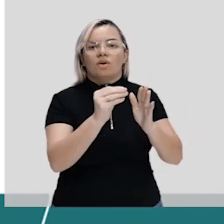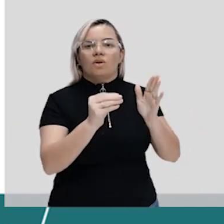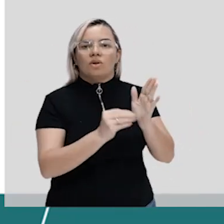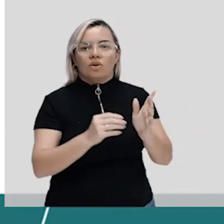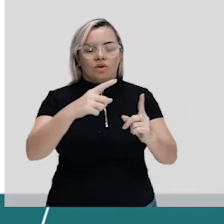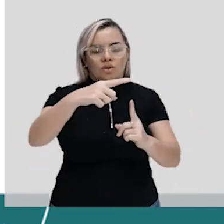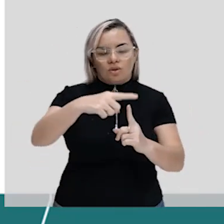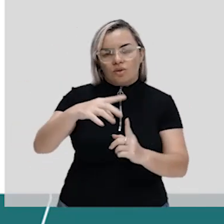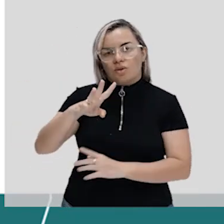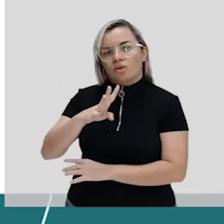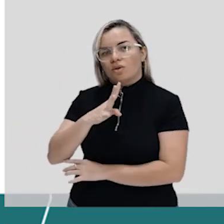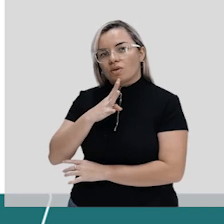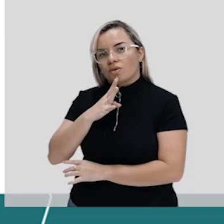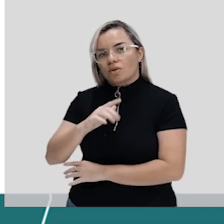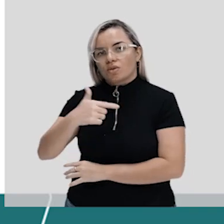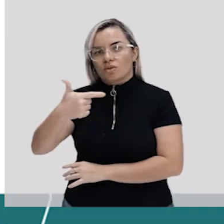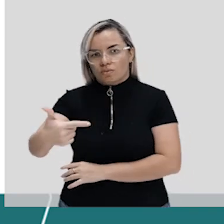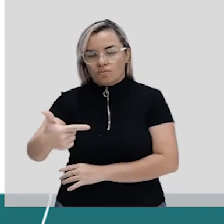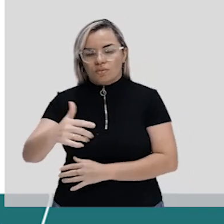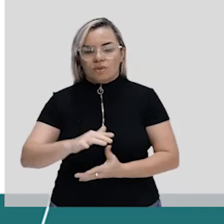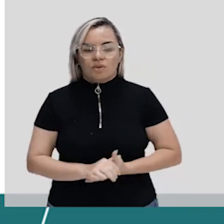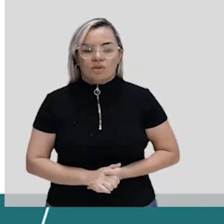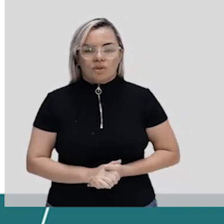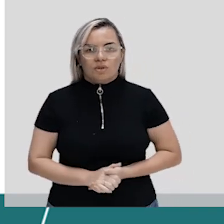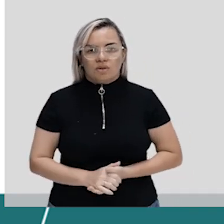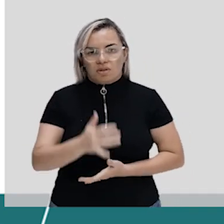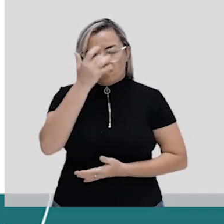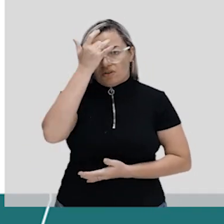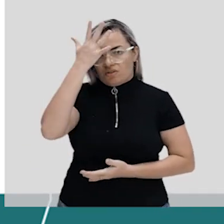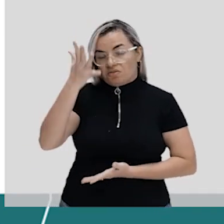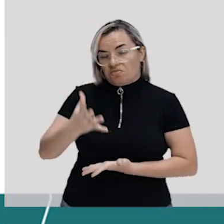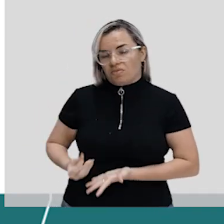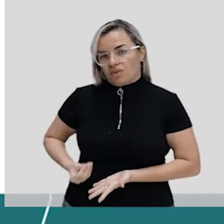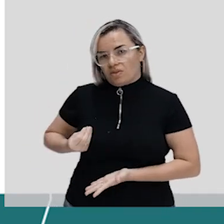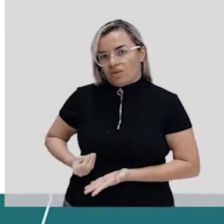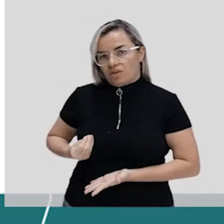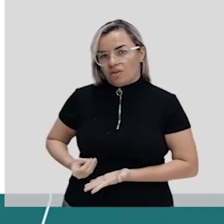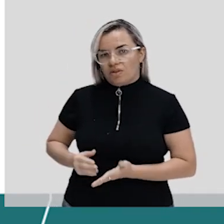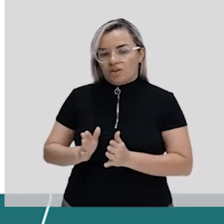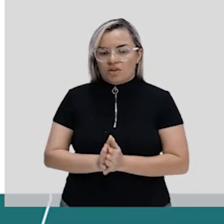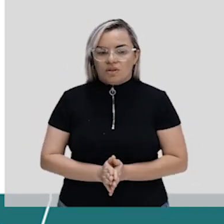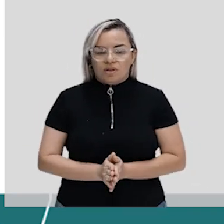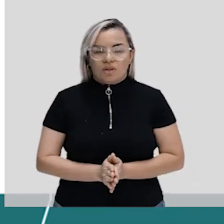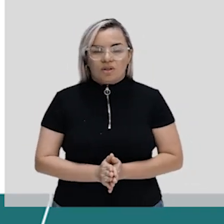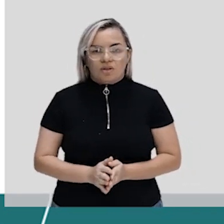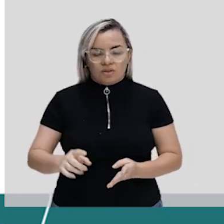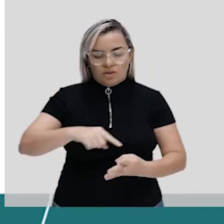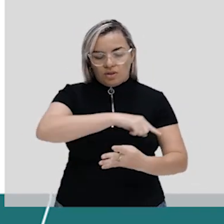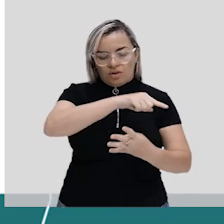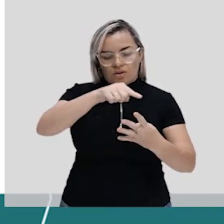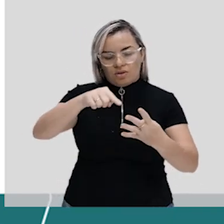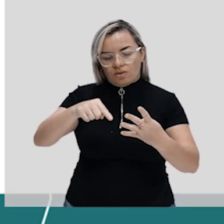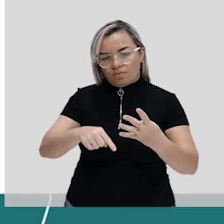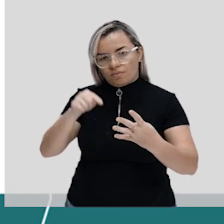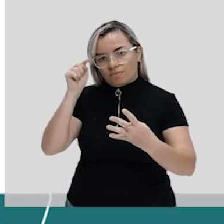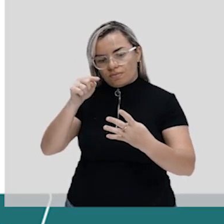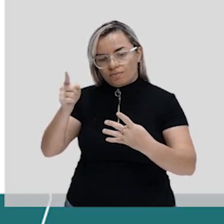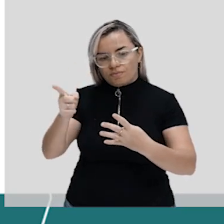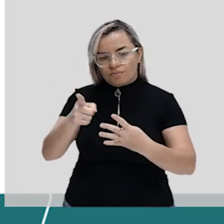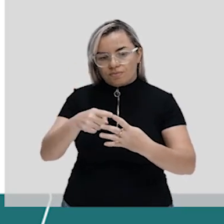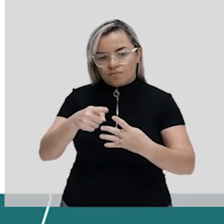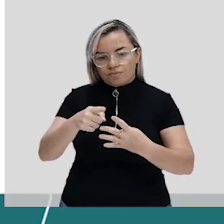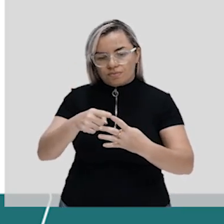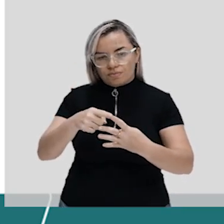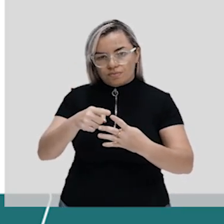conhecimento, parte 2. E para facilitar a nossa vida, eu dividi essa aula em 4 tópicos. No primeiro